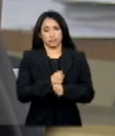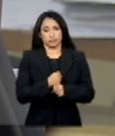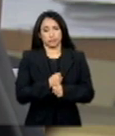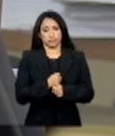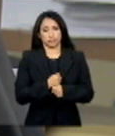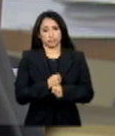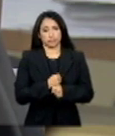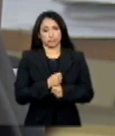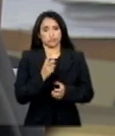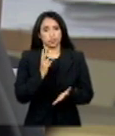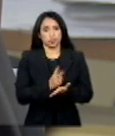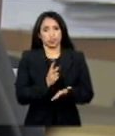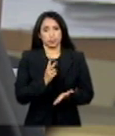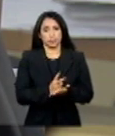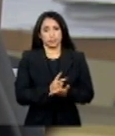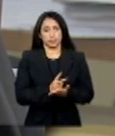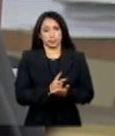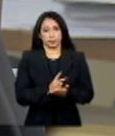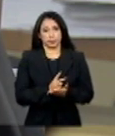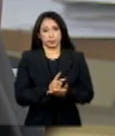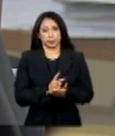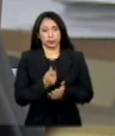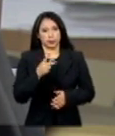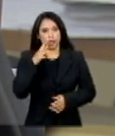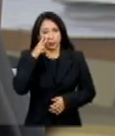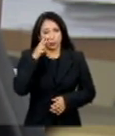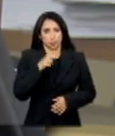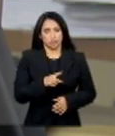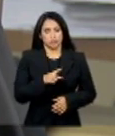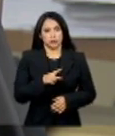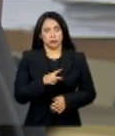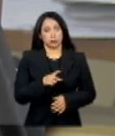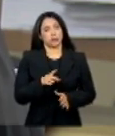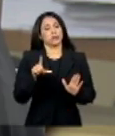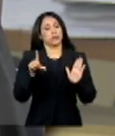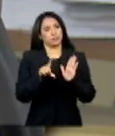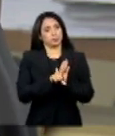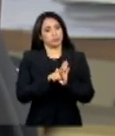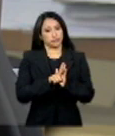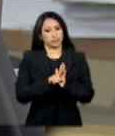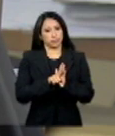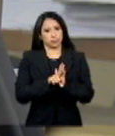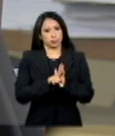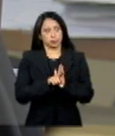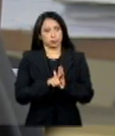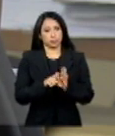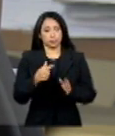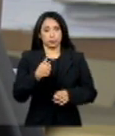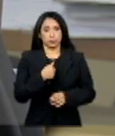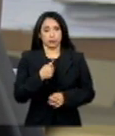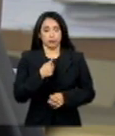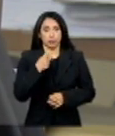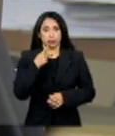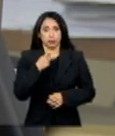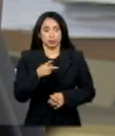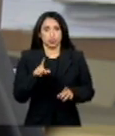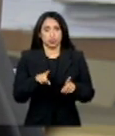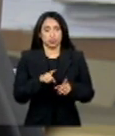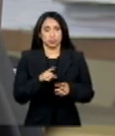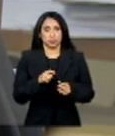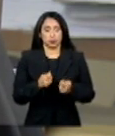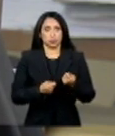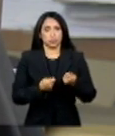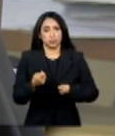procede à apreensão sem observância das formalidades legais eu repasso aqui a questão sobre o controle de constitucionalidade